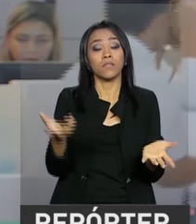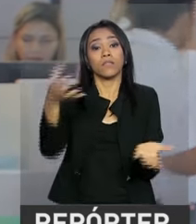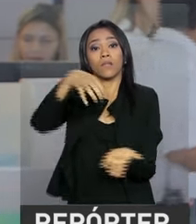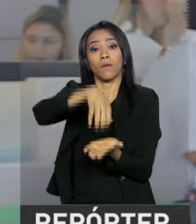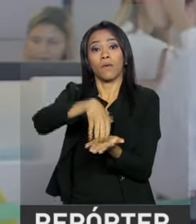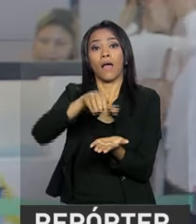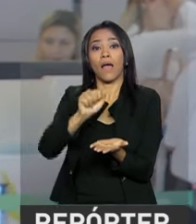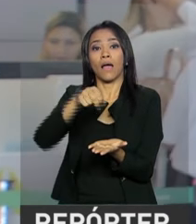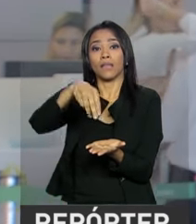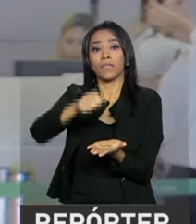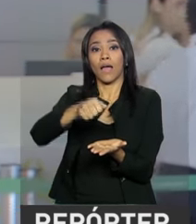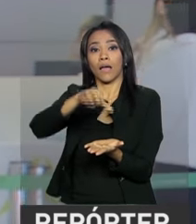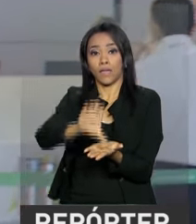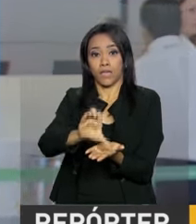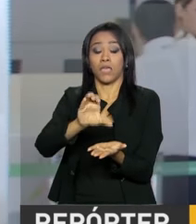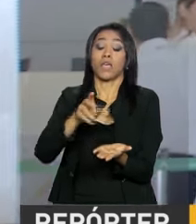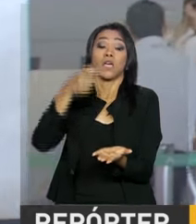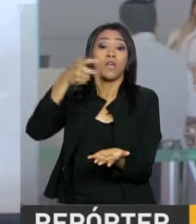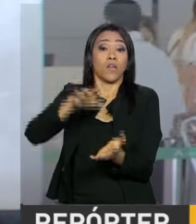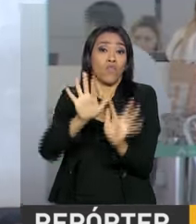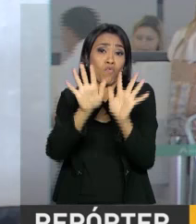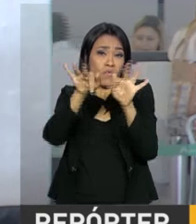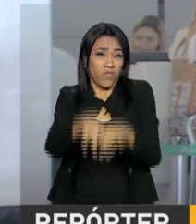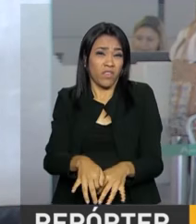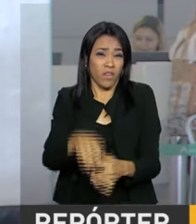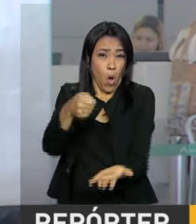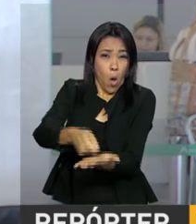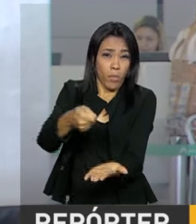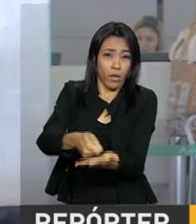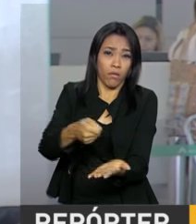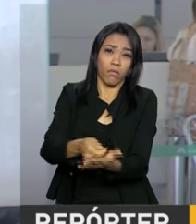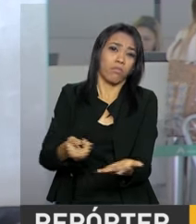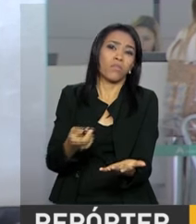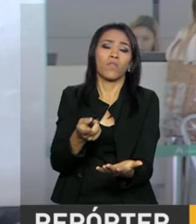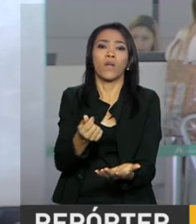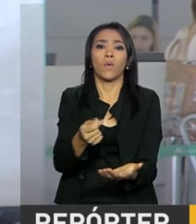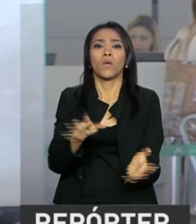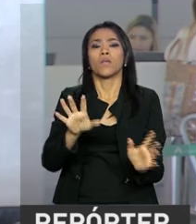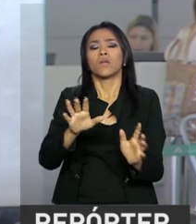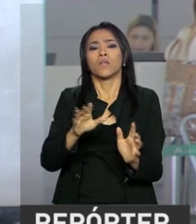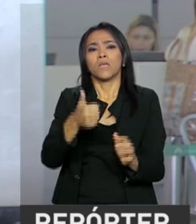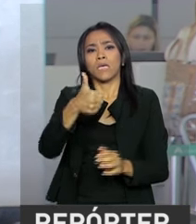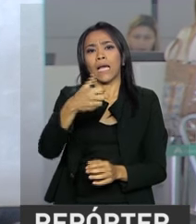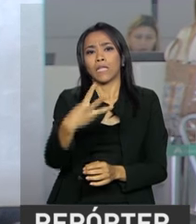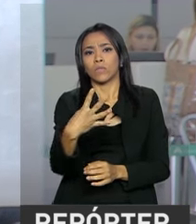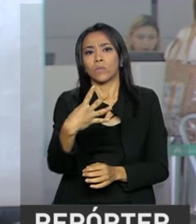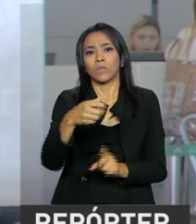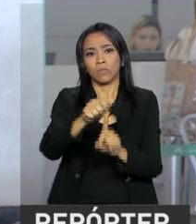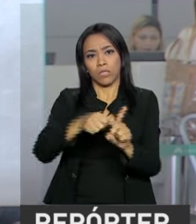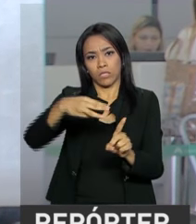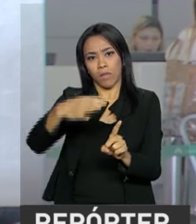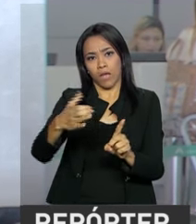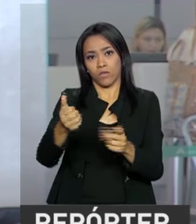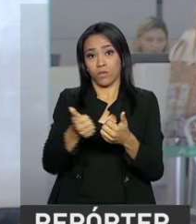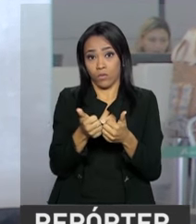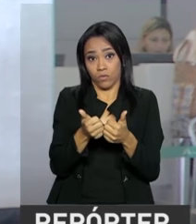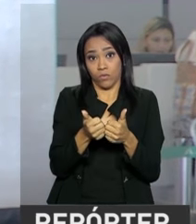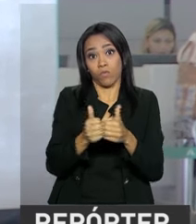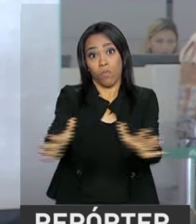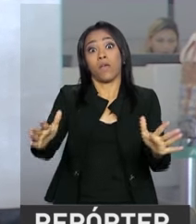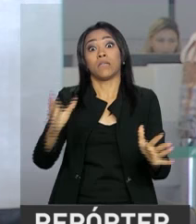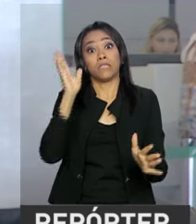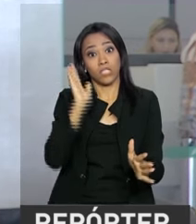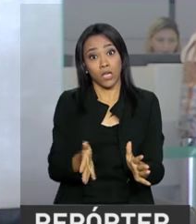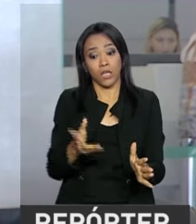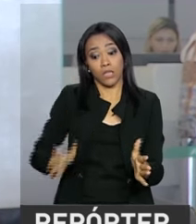determinou o fim da franquia obrigatória de bagagens a partir do dia 14 de Março de 2017 os passageiros deverão optar na hora